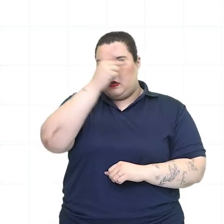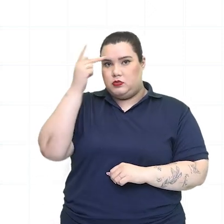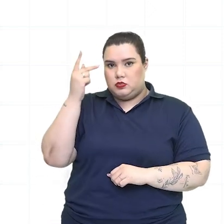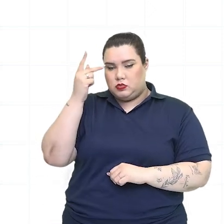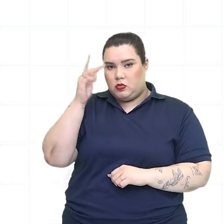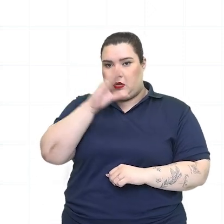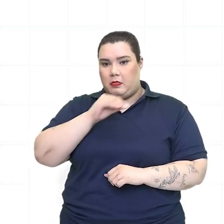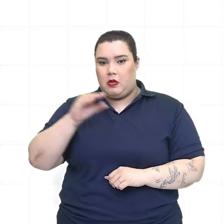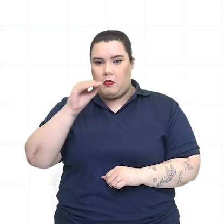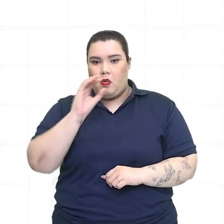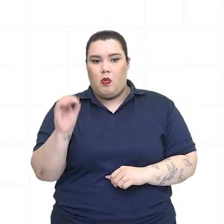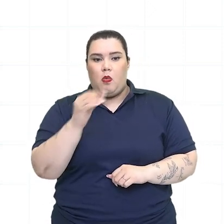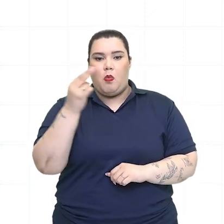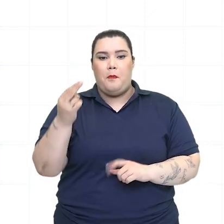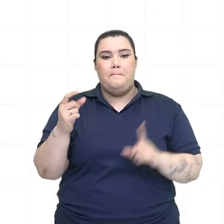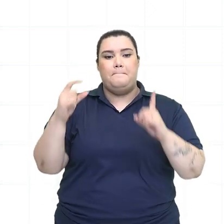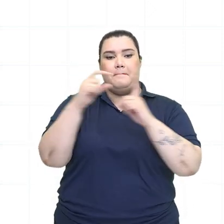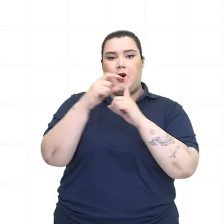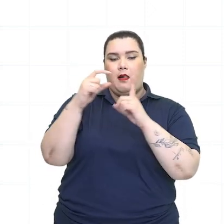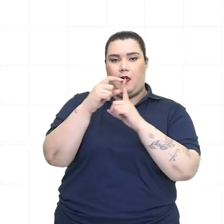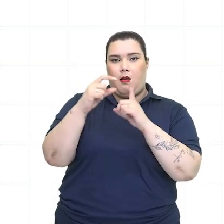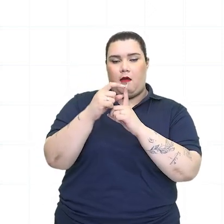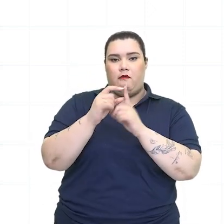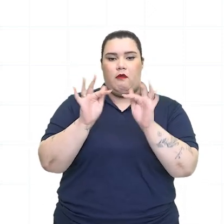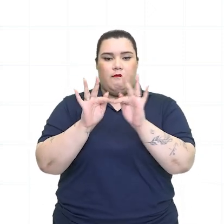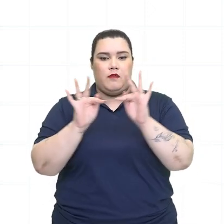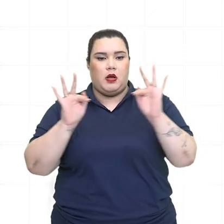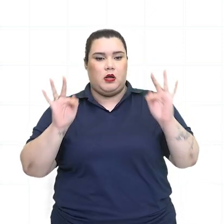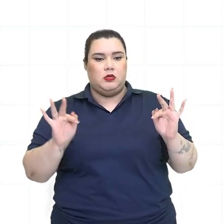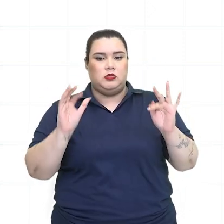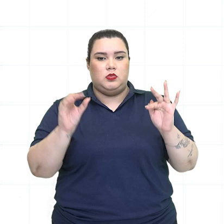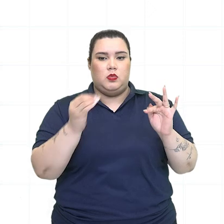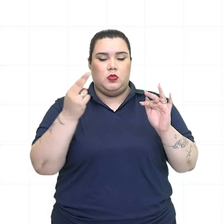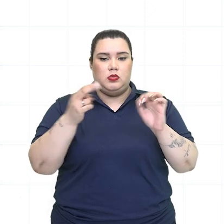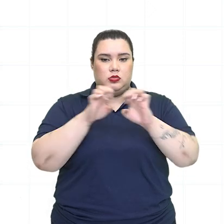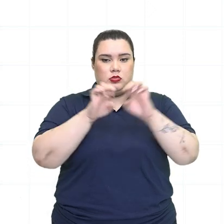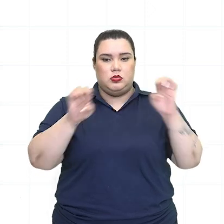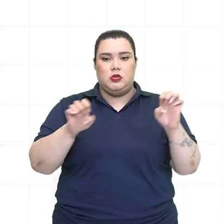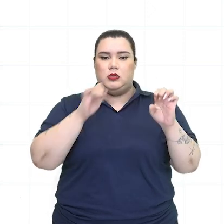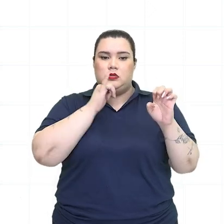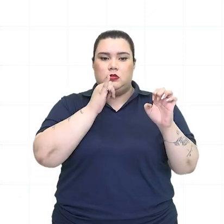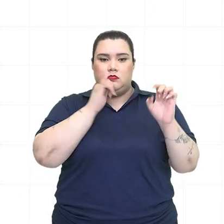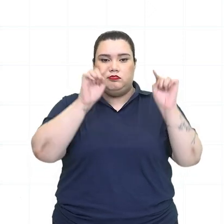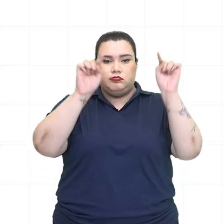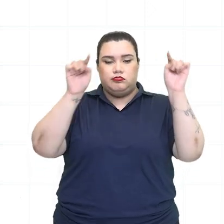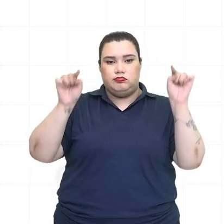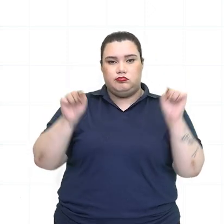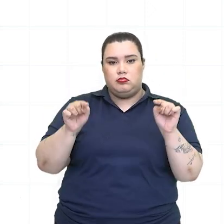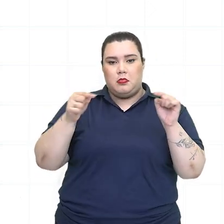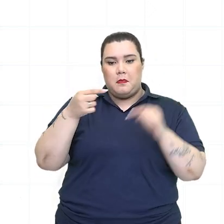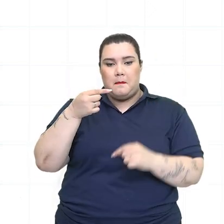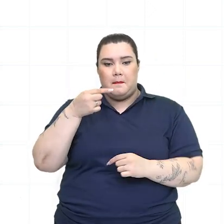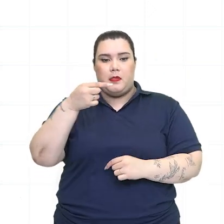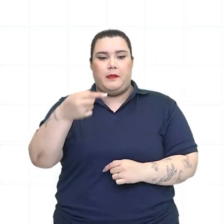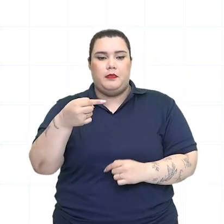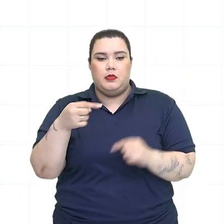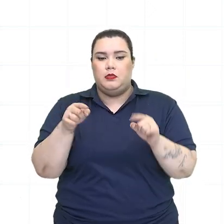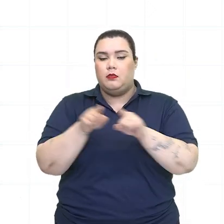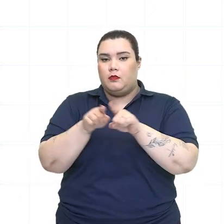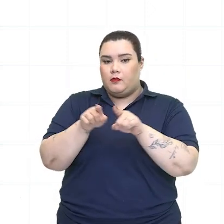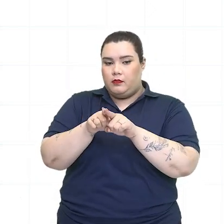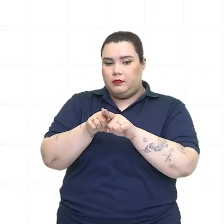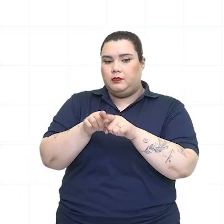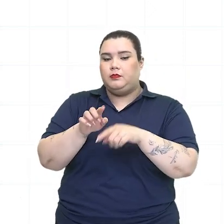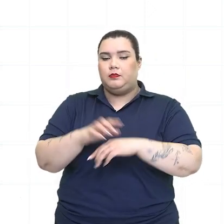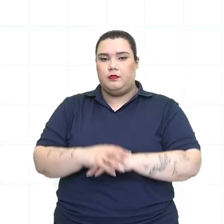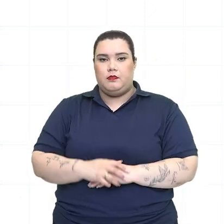para isolar palavras, frases ou expressões, como entre parênteses também, né?